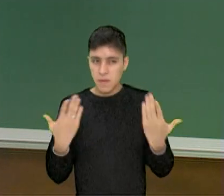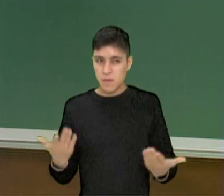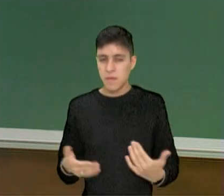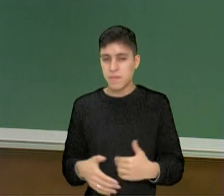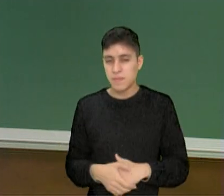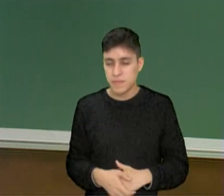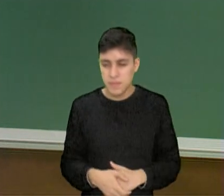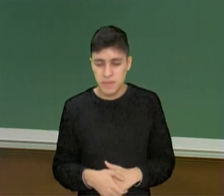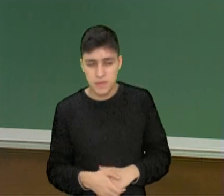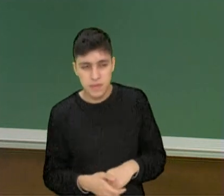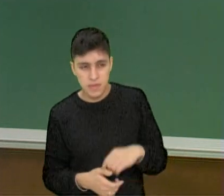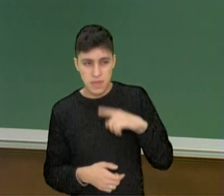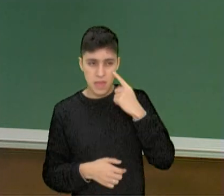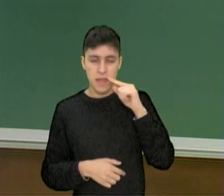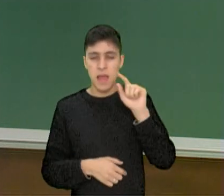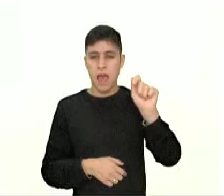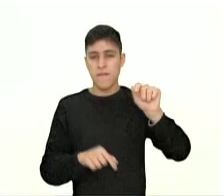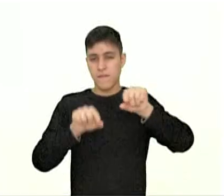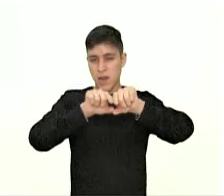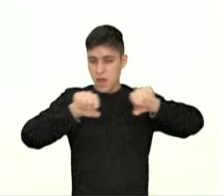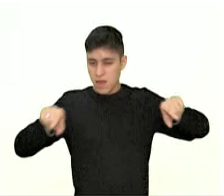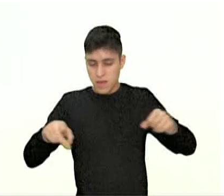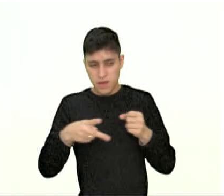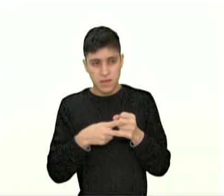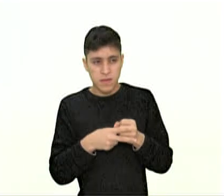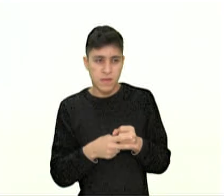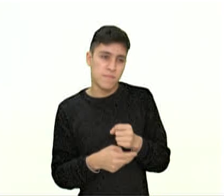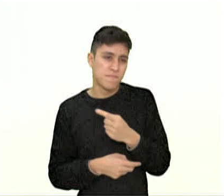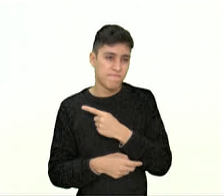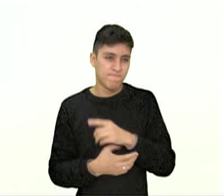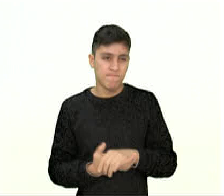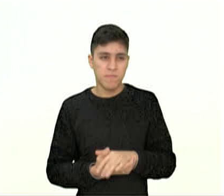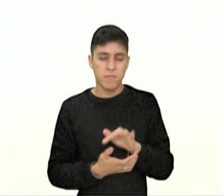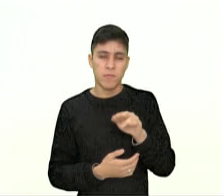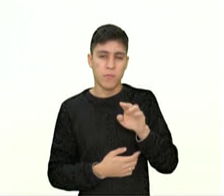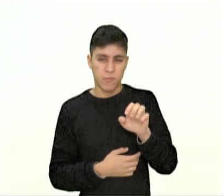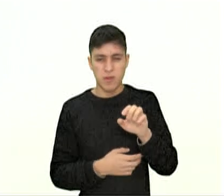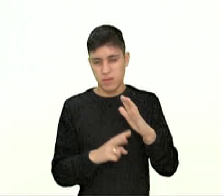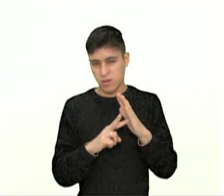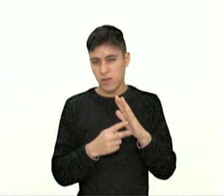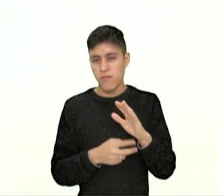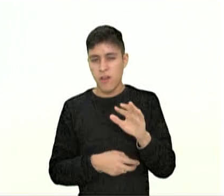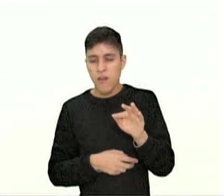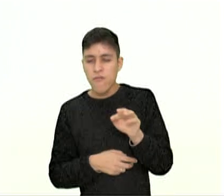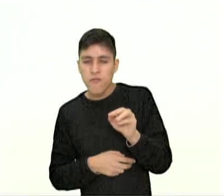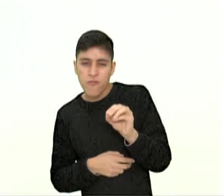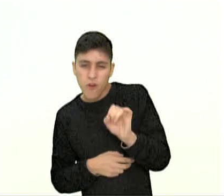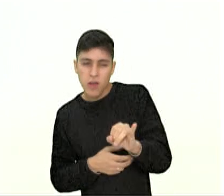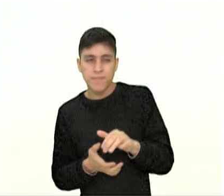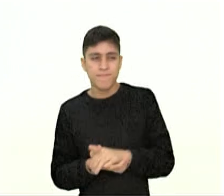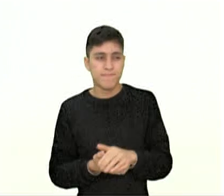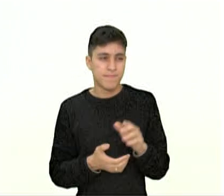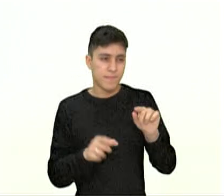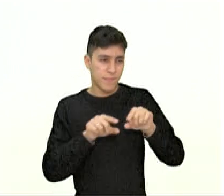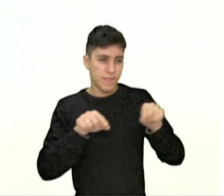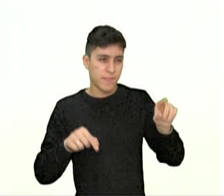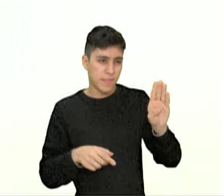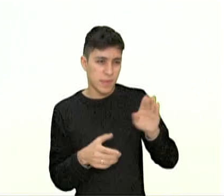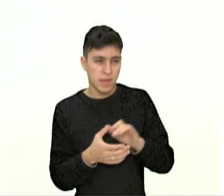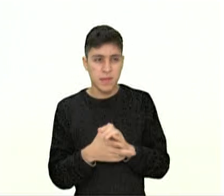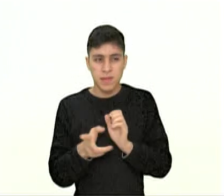Opa! Na frase A, nós temos o verbo fue, foi. Na frase B, nós temos o